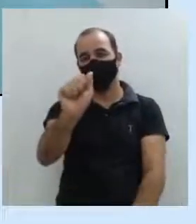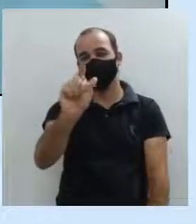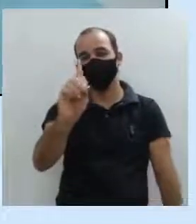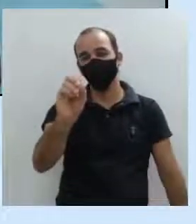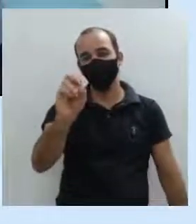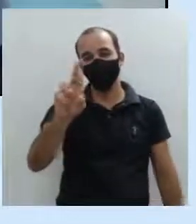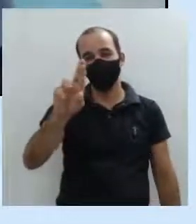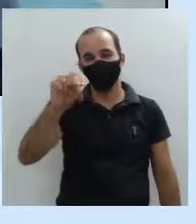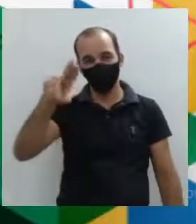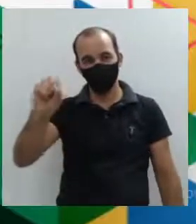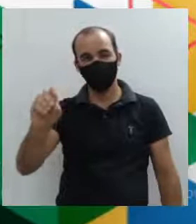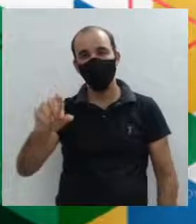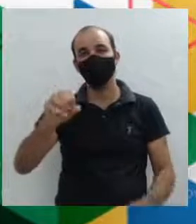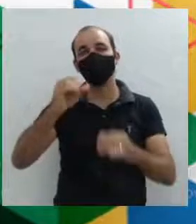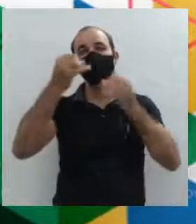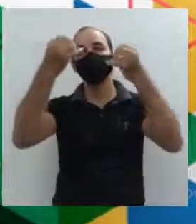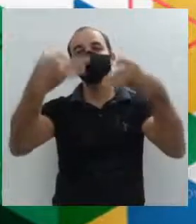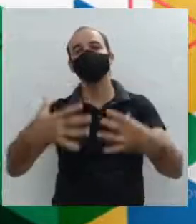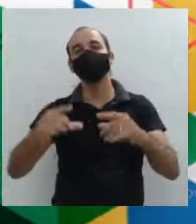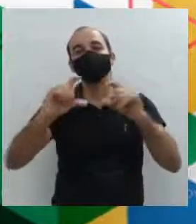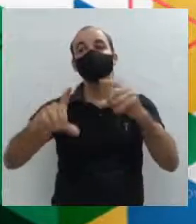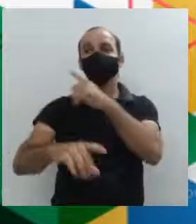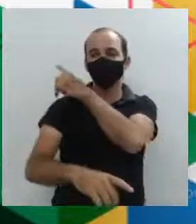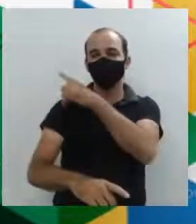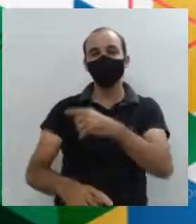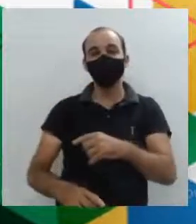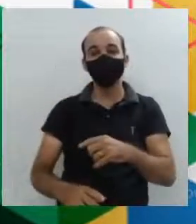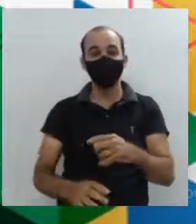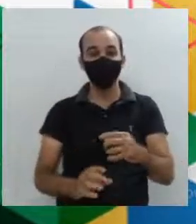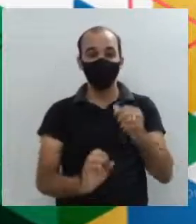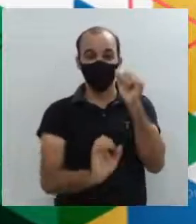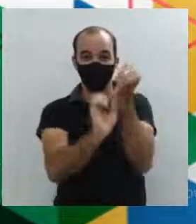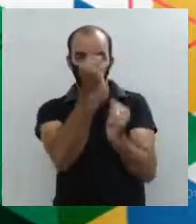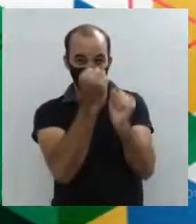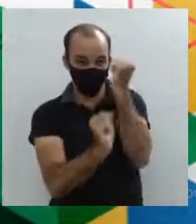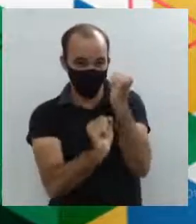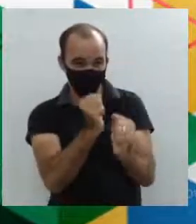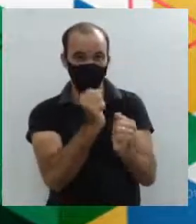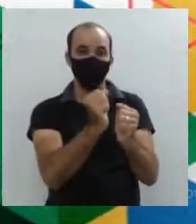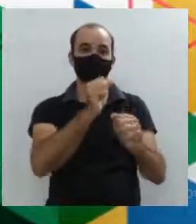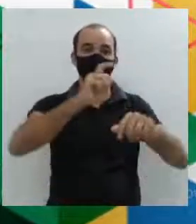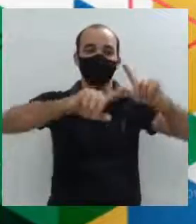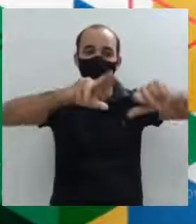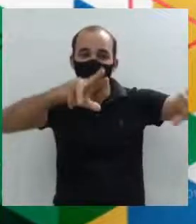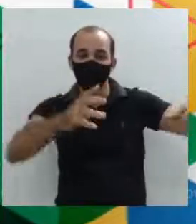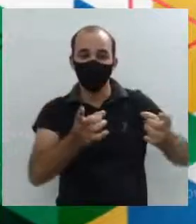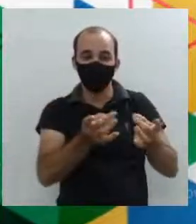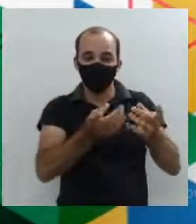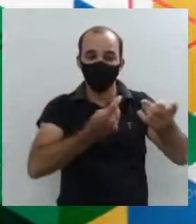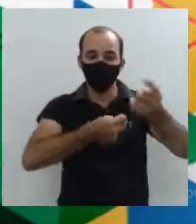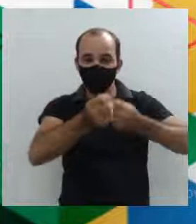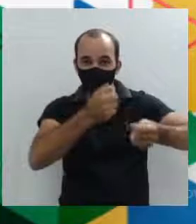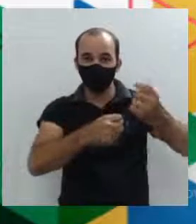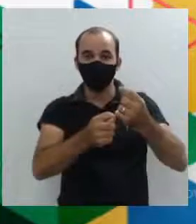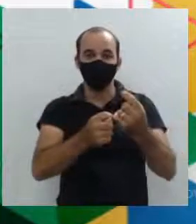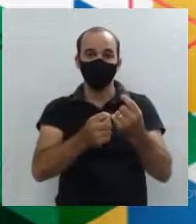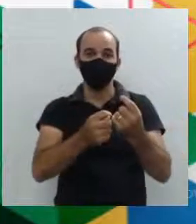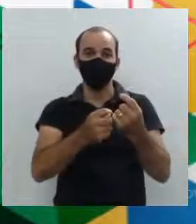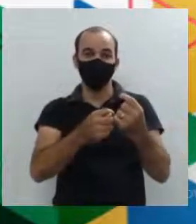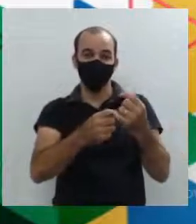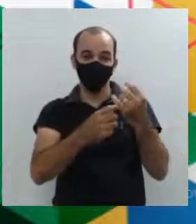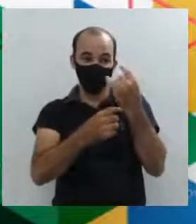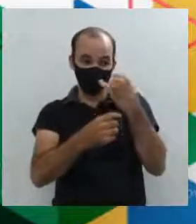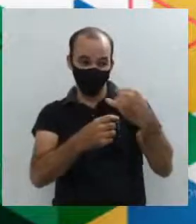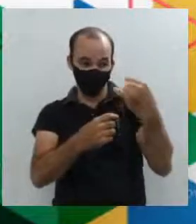frase. A indústria cultural quer fazer crer que eu sou soberano. Não,